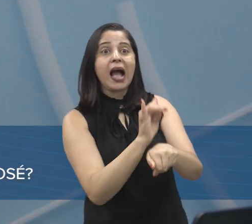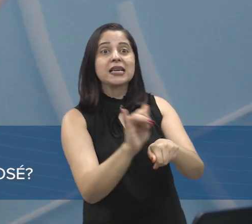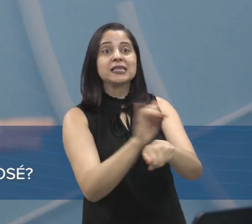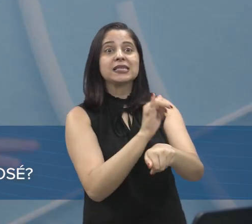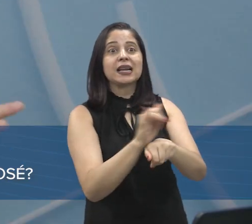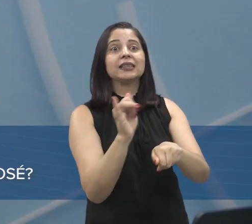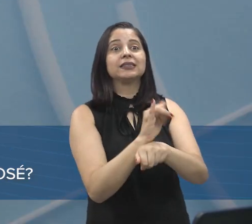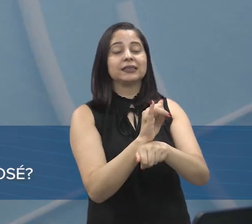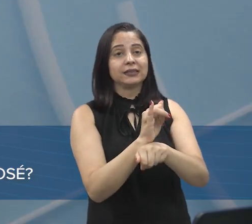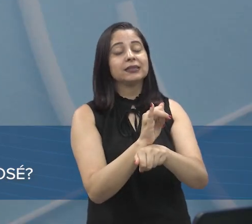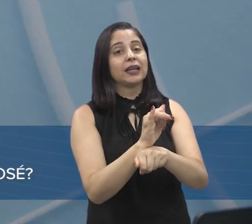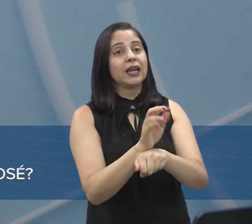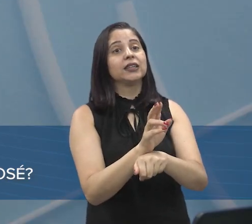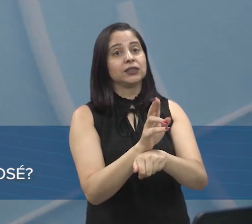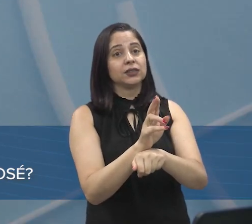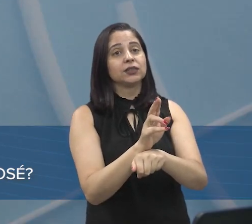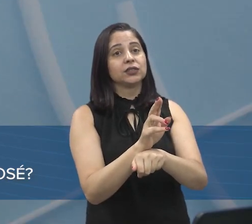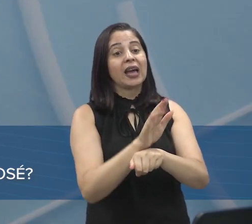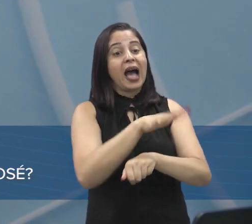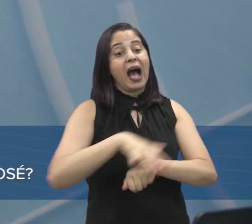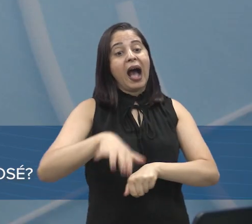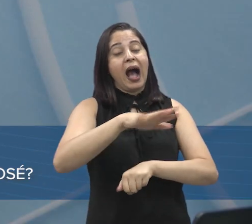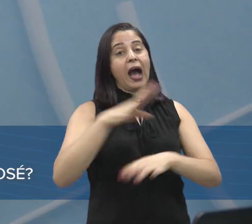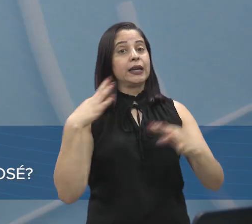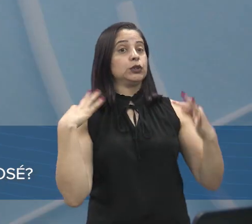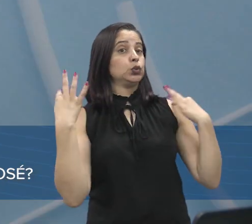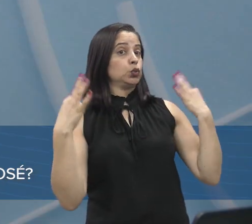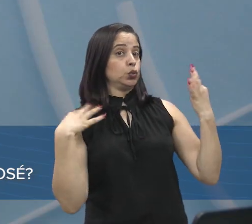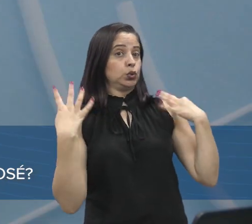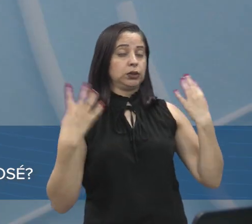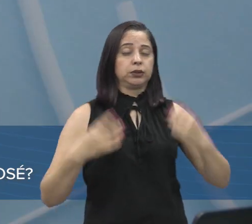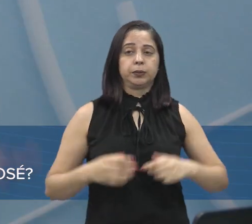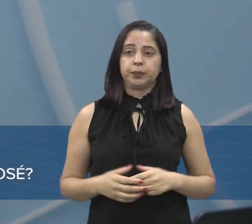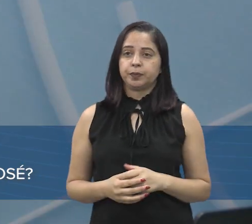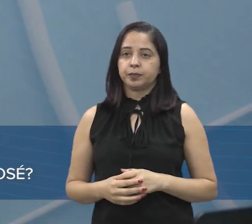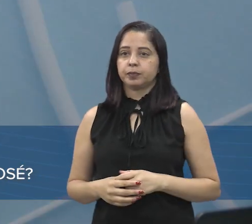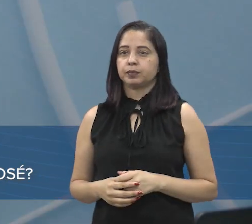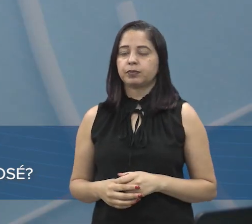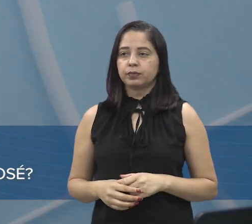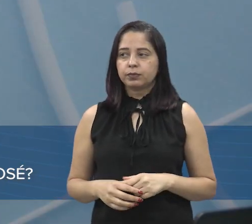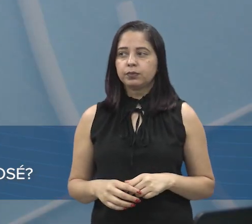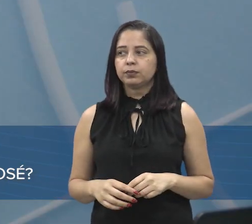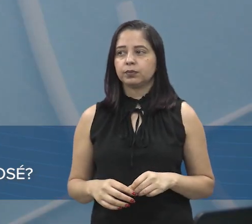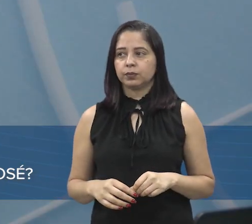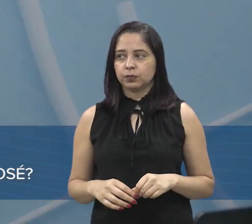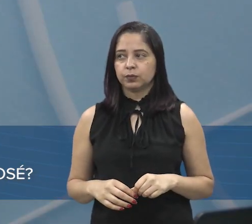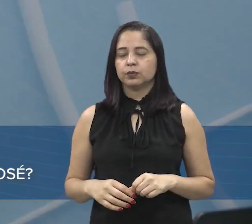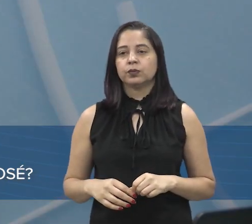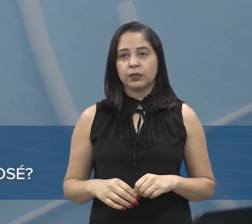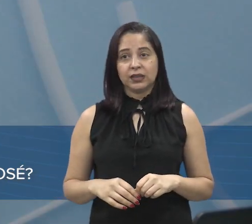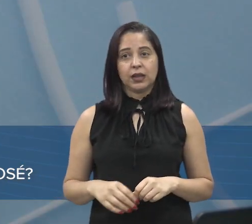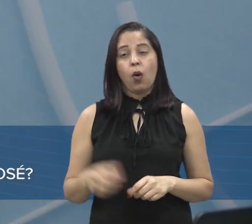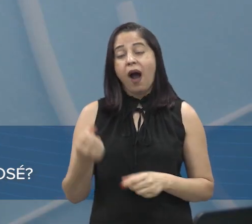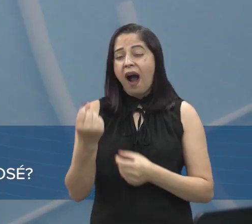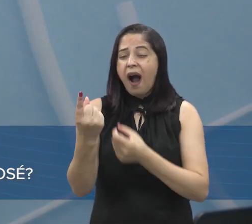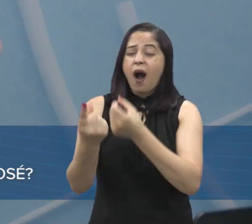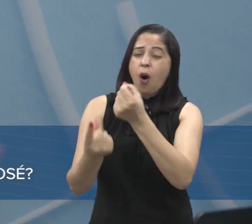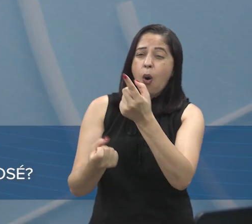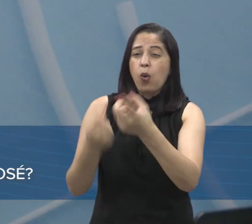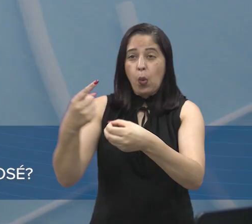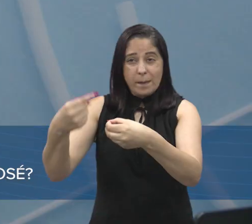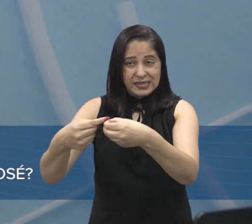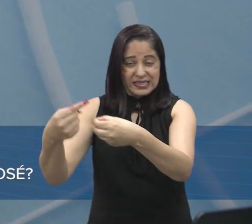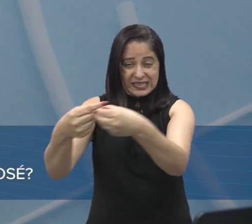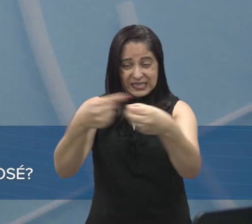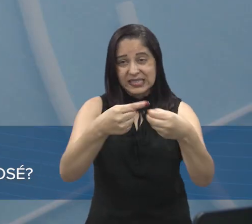só tende a crescer, né? A tecnologia ela está evoluindo cada vez mais. Como que a gente pode utilizar dessa ferramenta para que a gente consiga